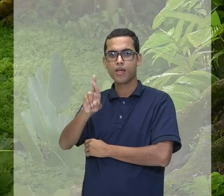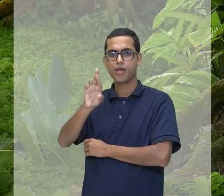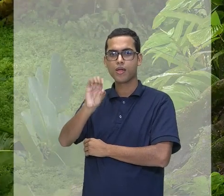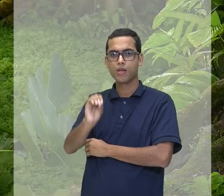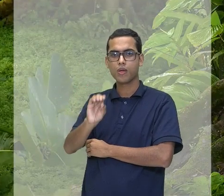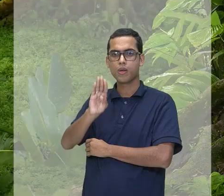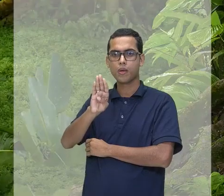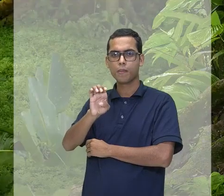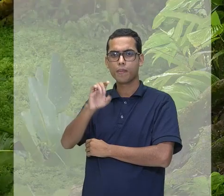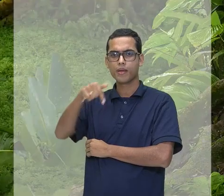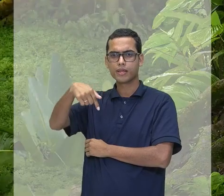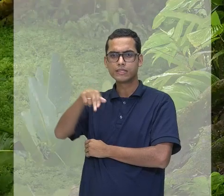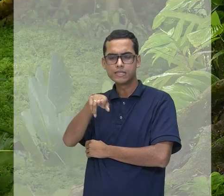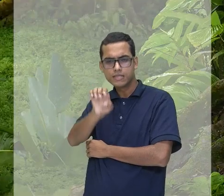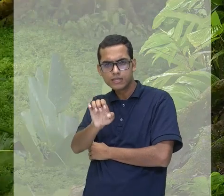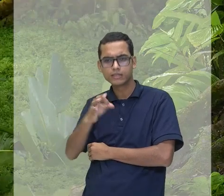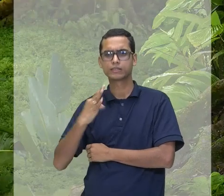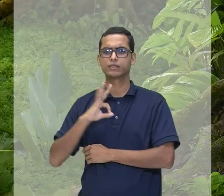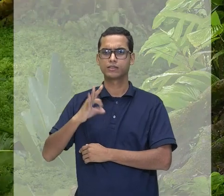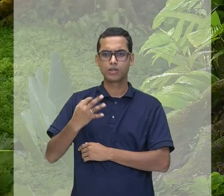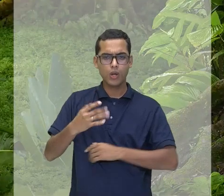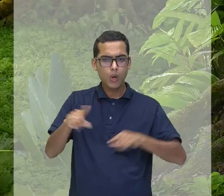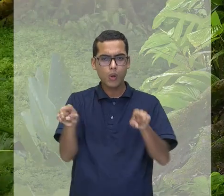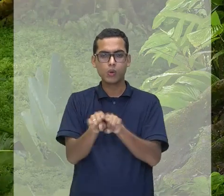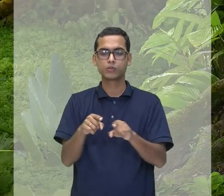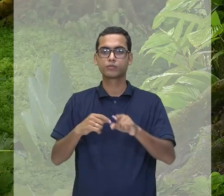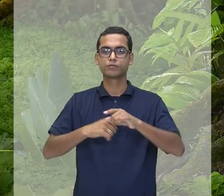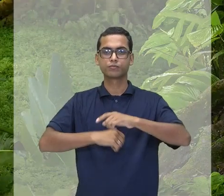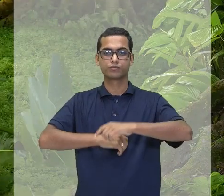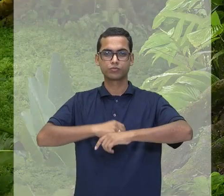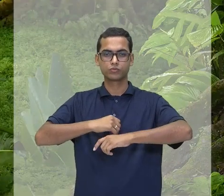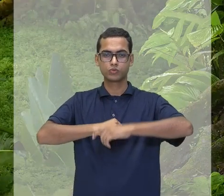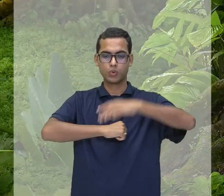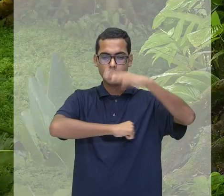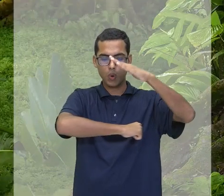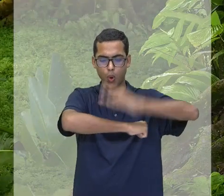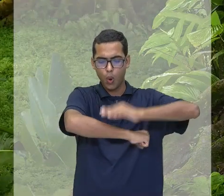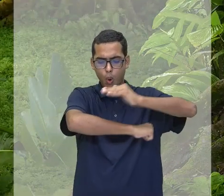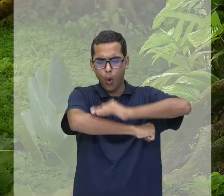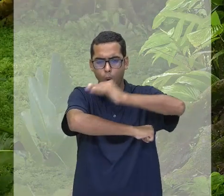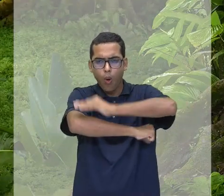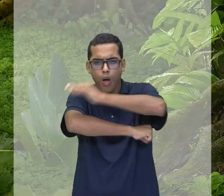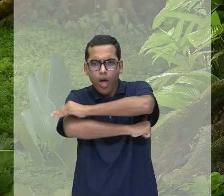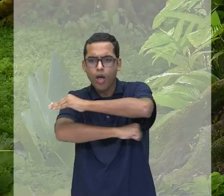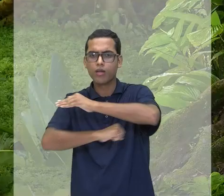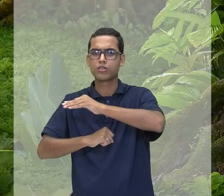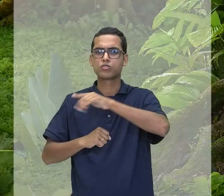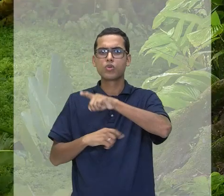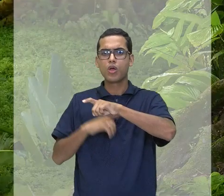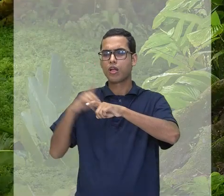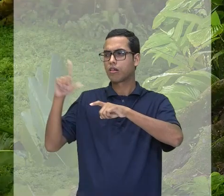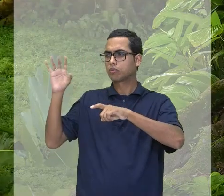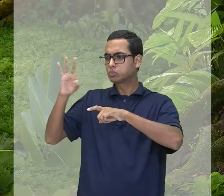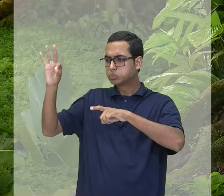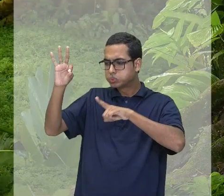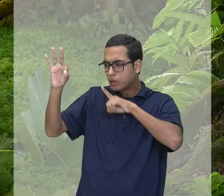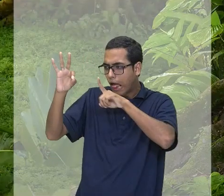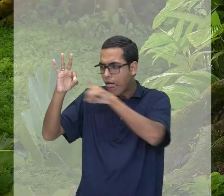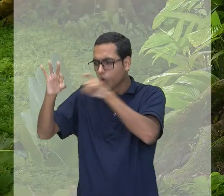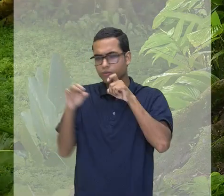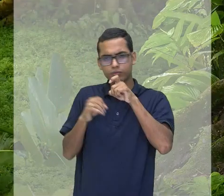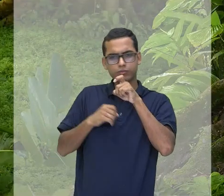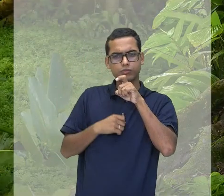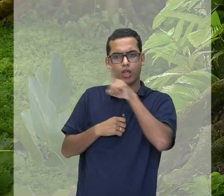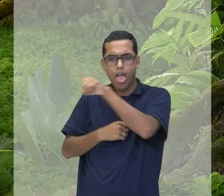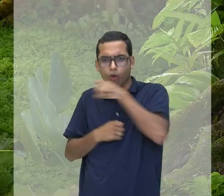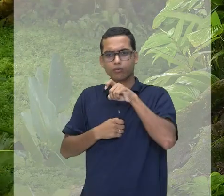Um sapo que, cansado de comer insetos e viver sozinho na lama, quer ser gente. Já pensou?